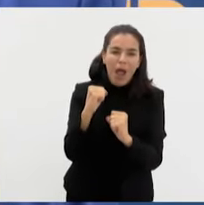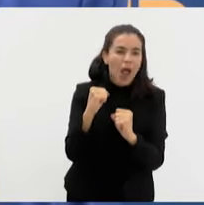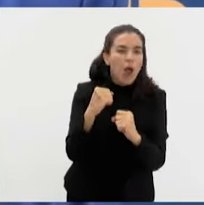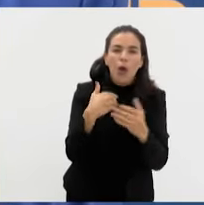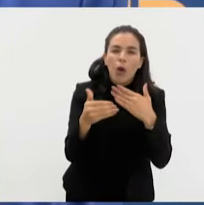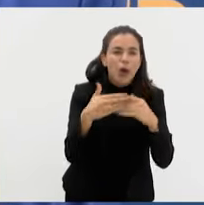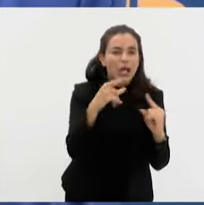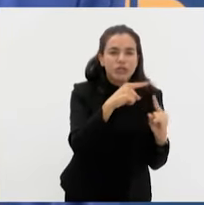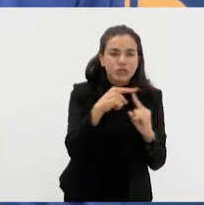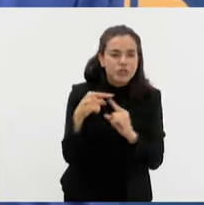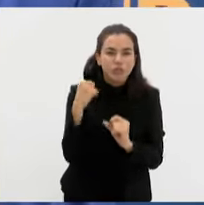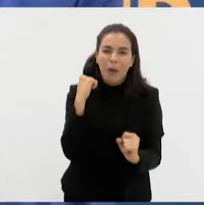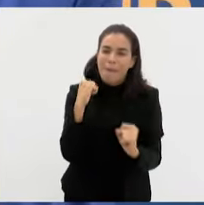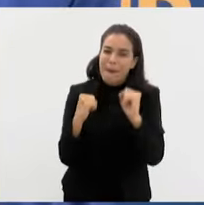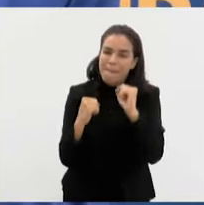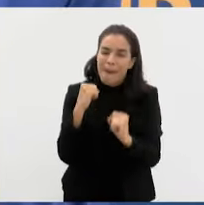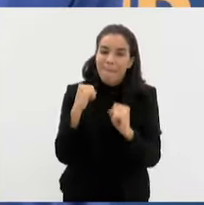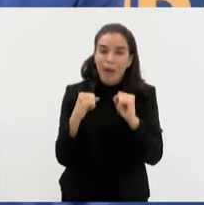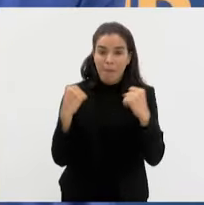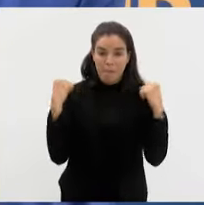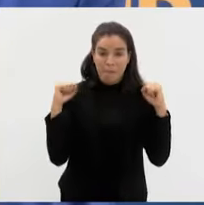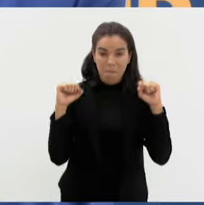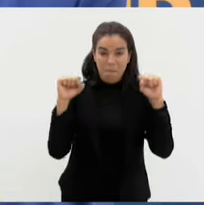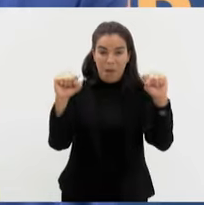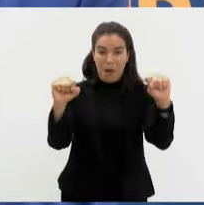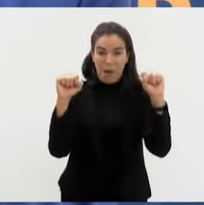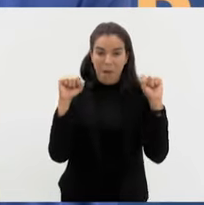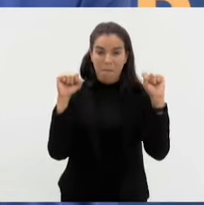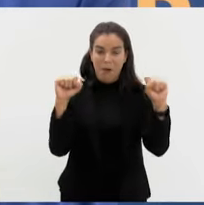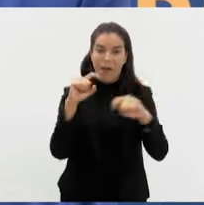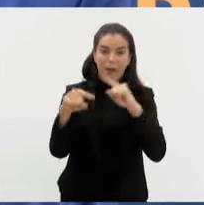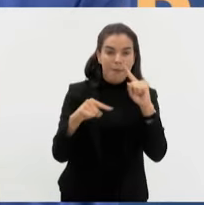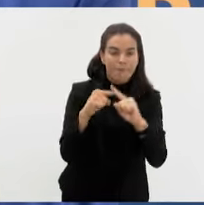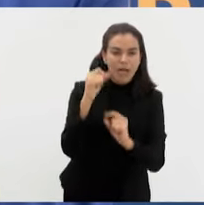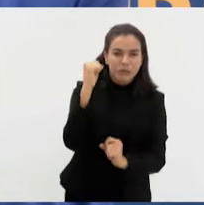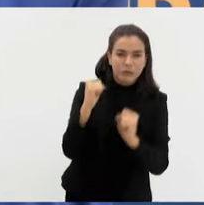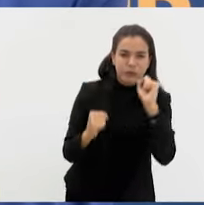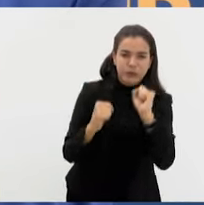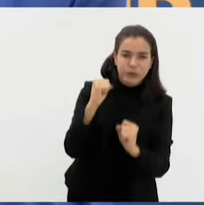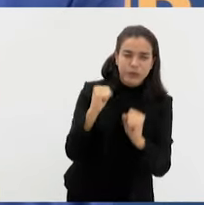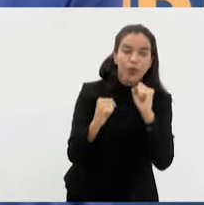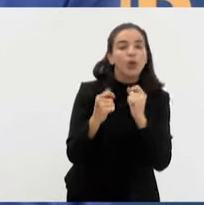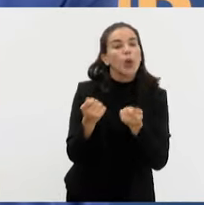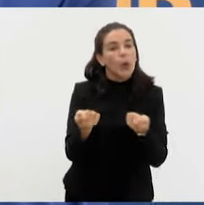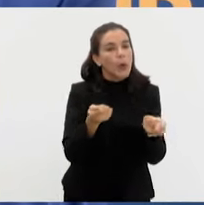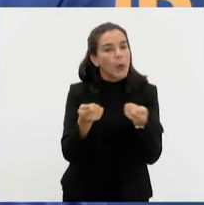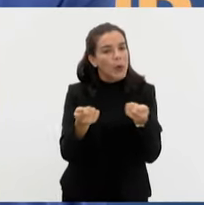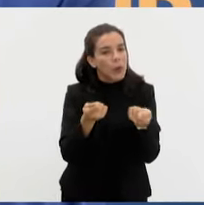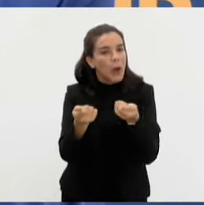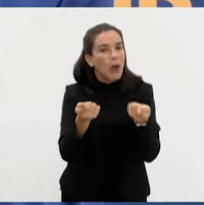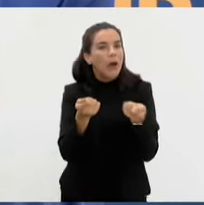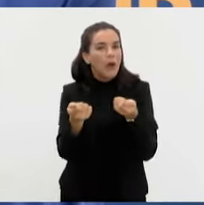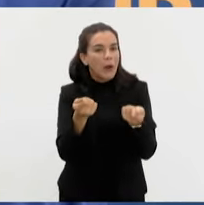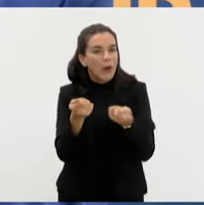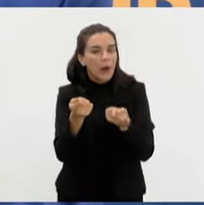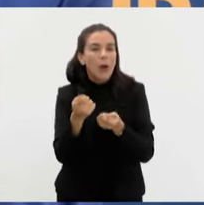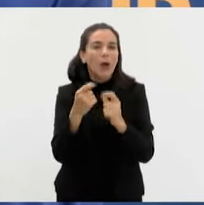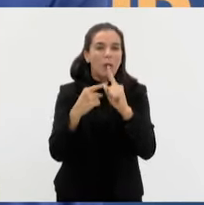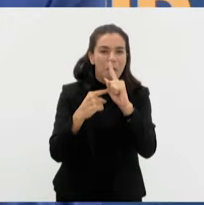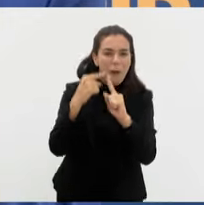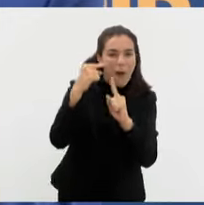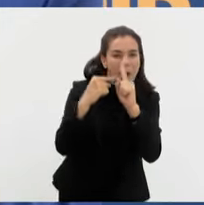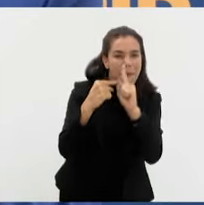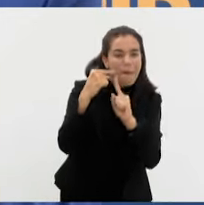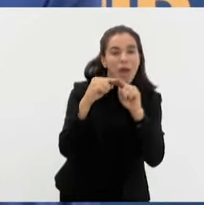exercício, fazendo, além da musculação, o aeróbico também. Então isso é que tem me controlado aí, controlado as minhas taxas dentro